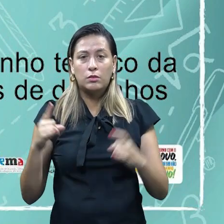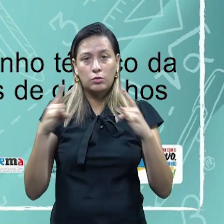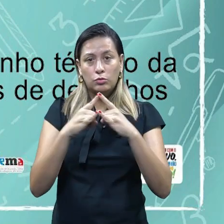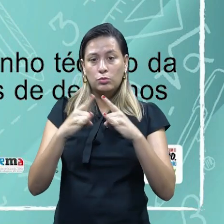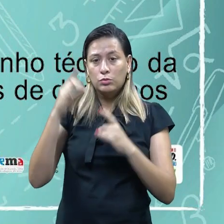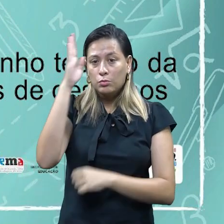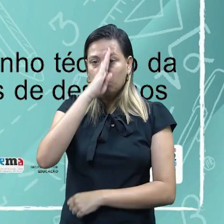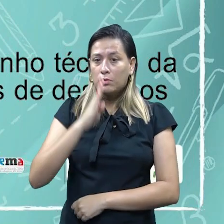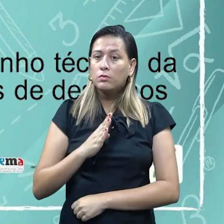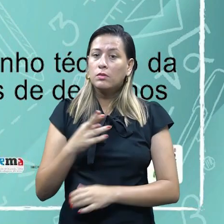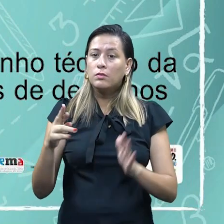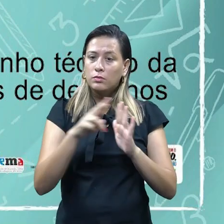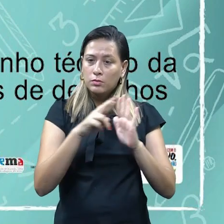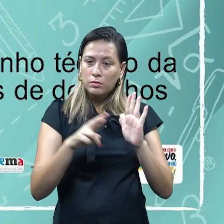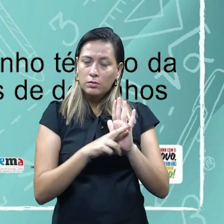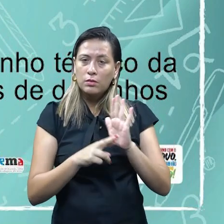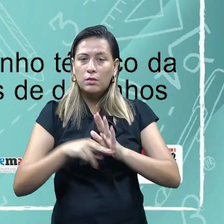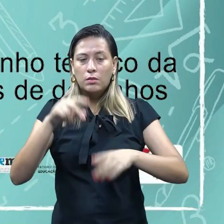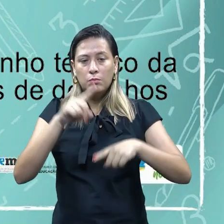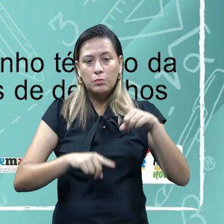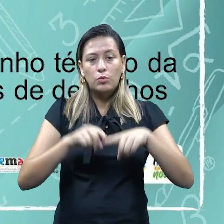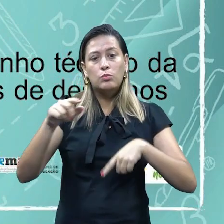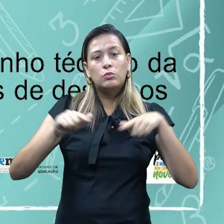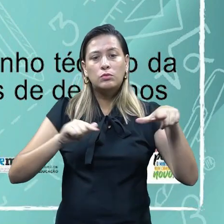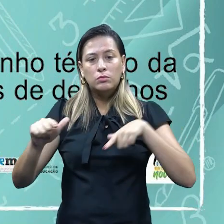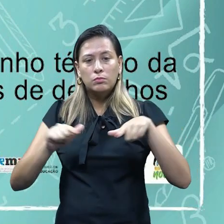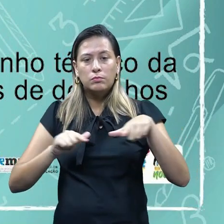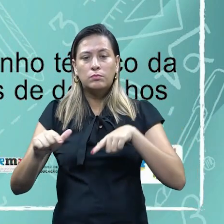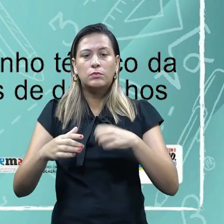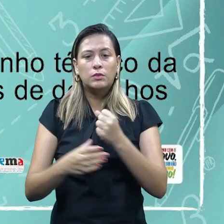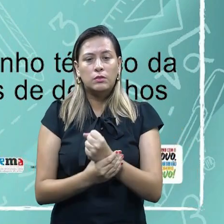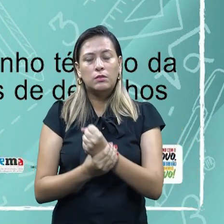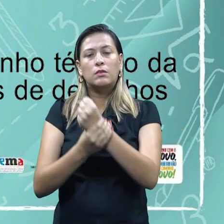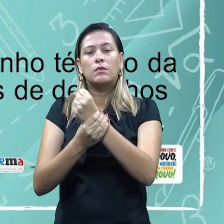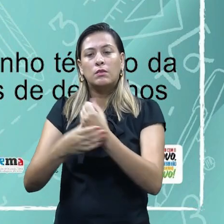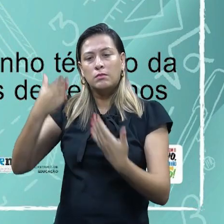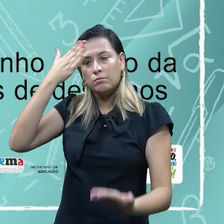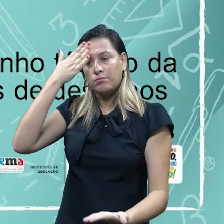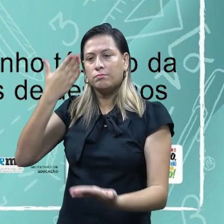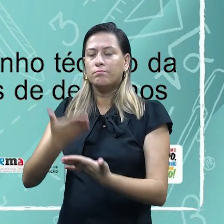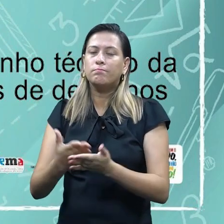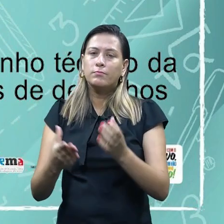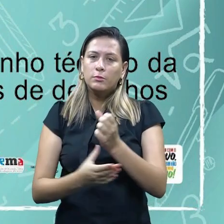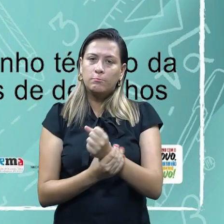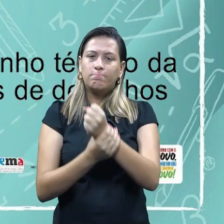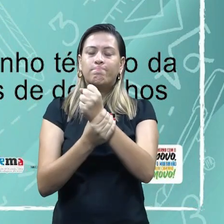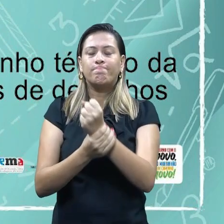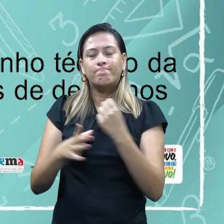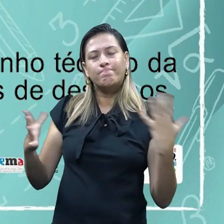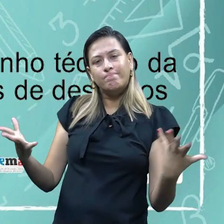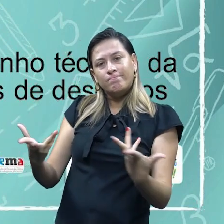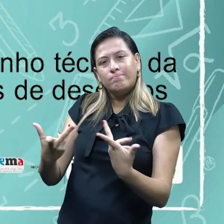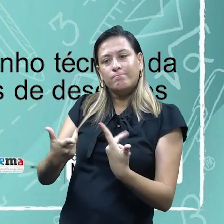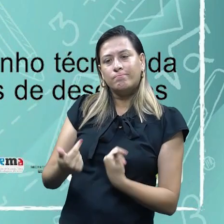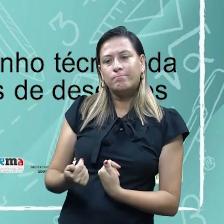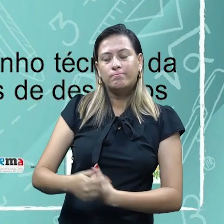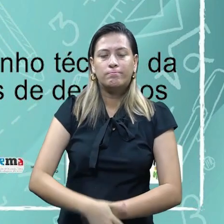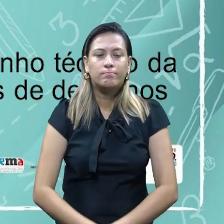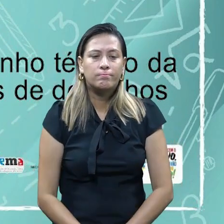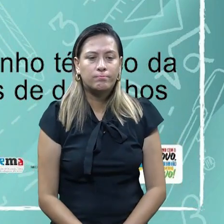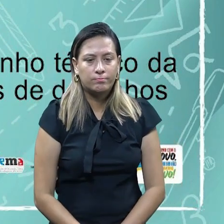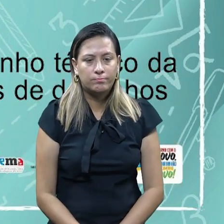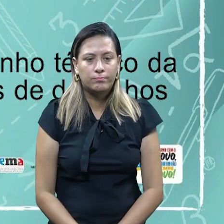que padroniza normas de produtos e serviços para que eles garantam confiabilidade, segurança